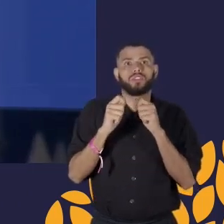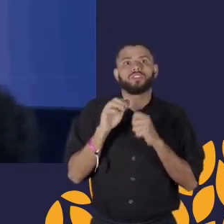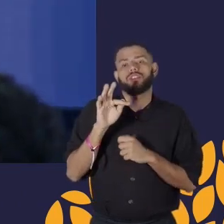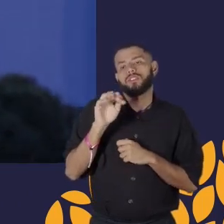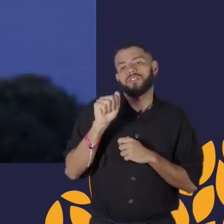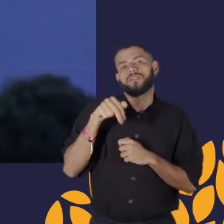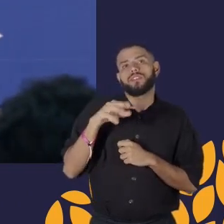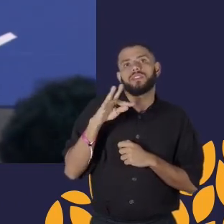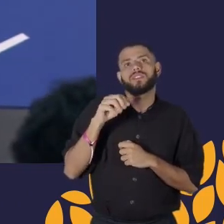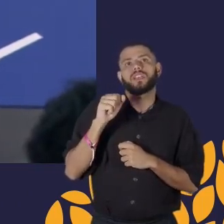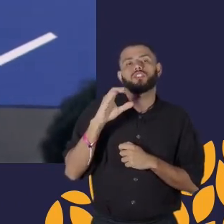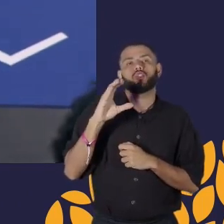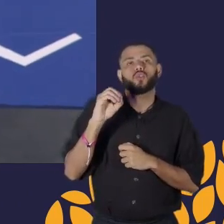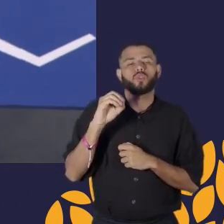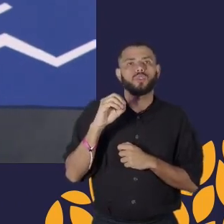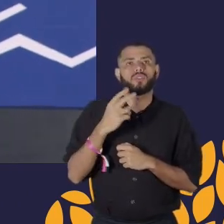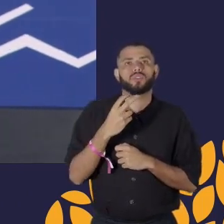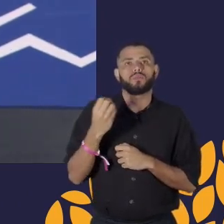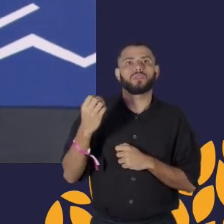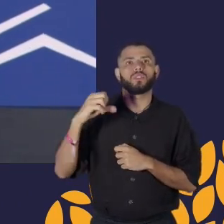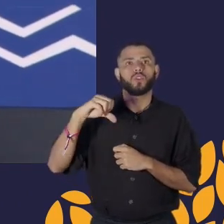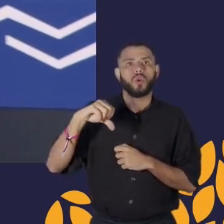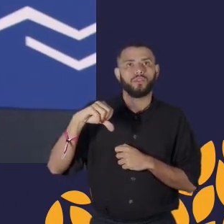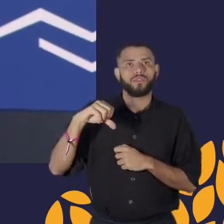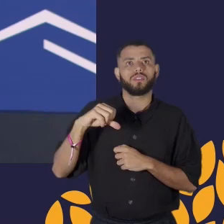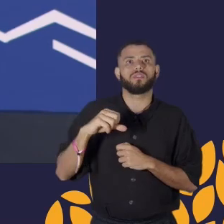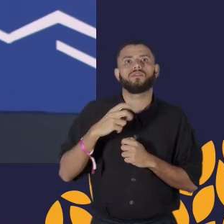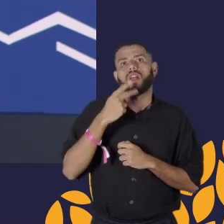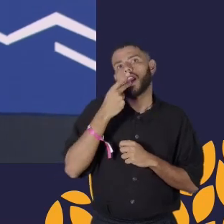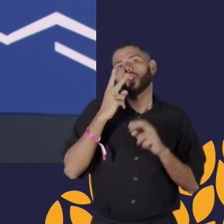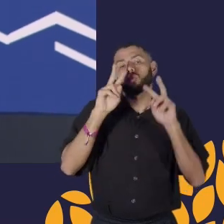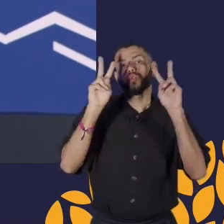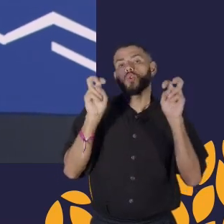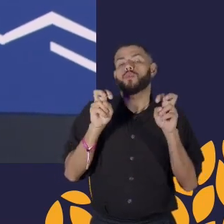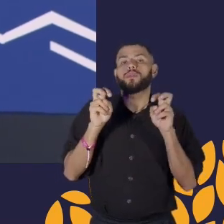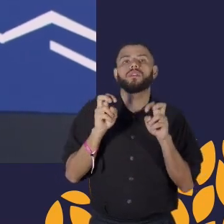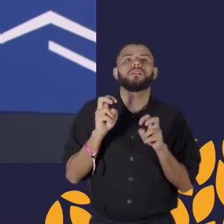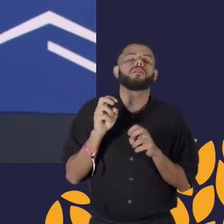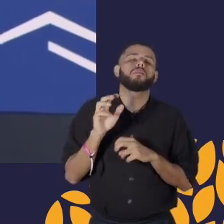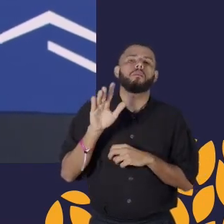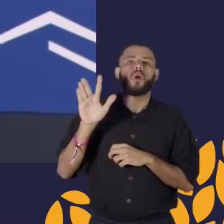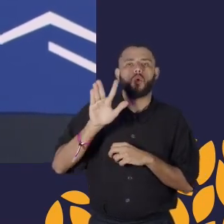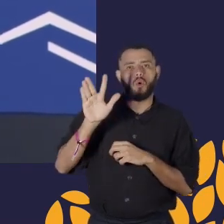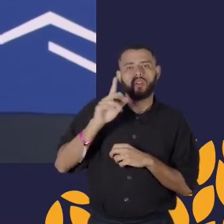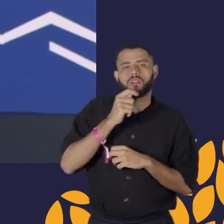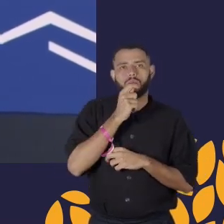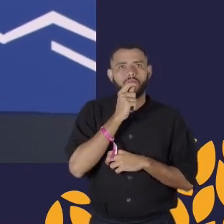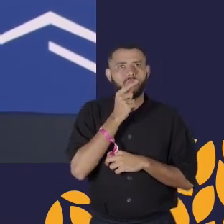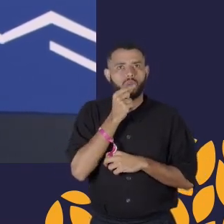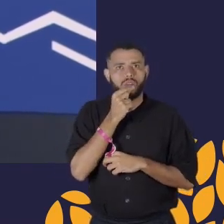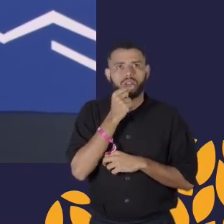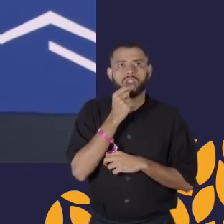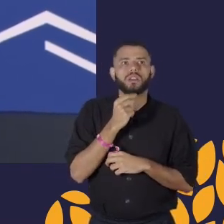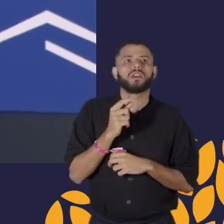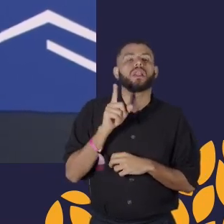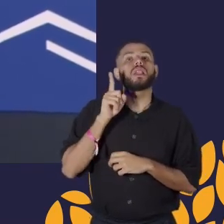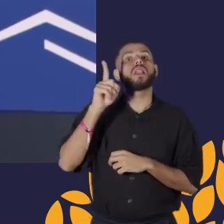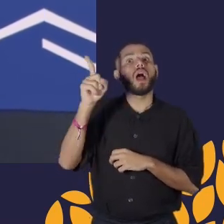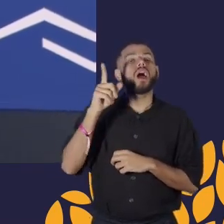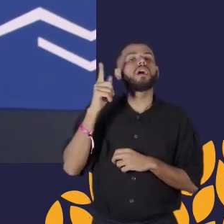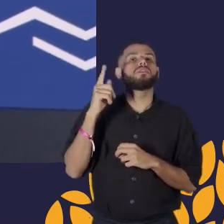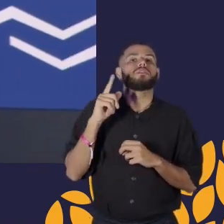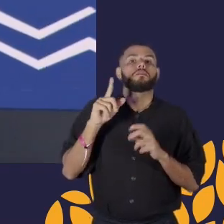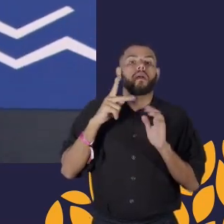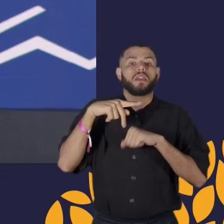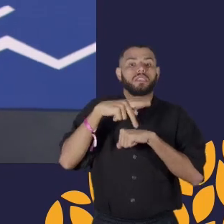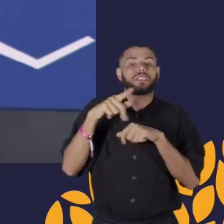de 2009, falando sobre maconha, que dá ênfase para a regulamentação de Israel.